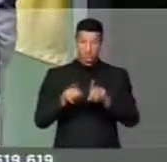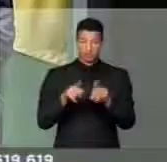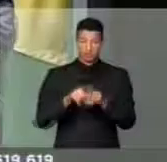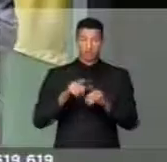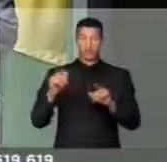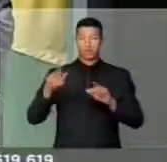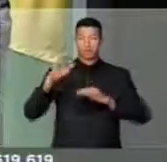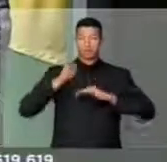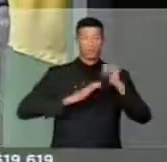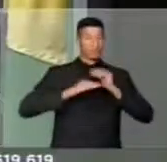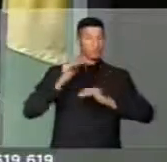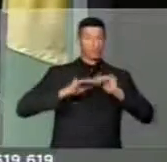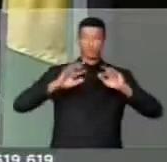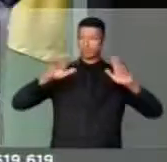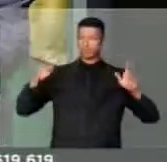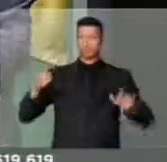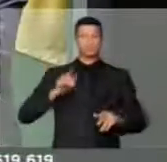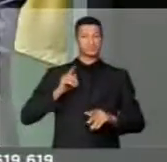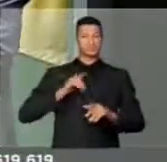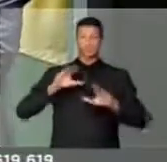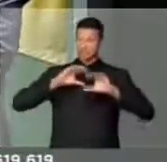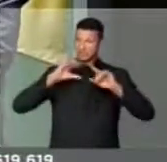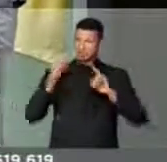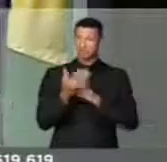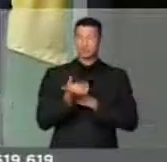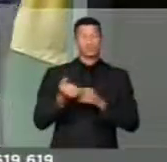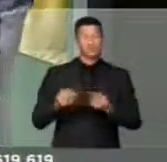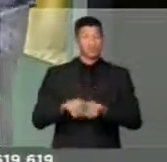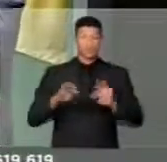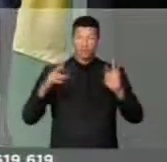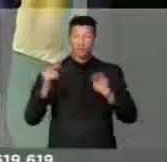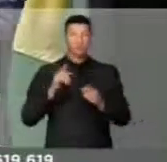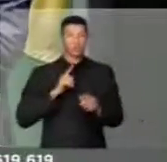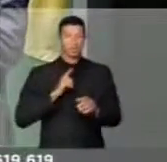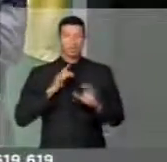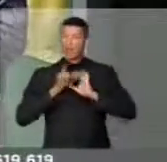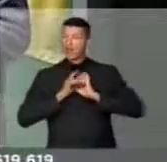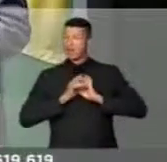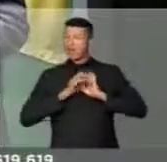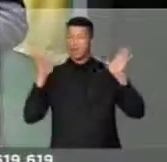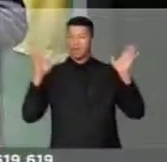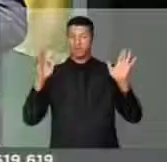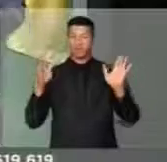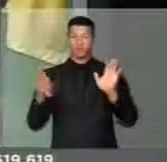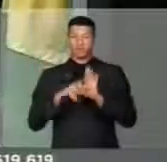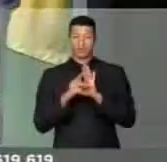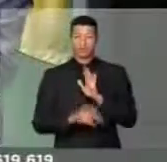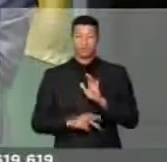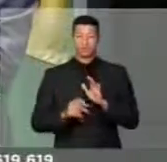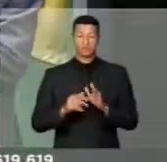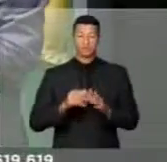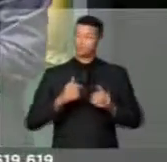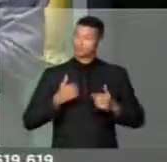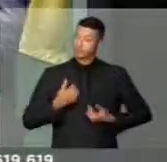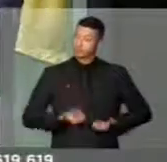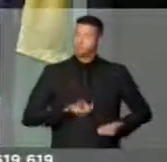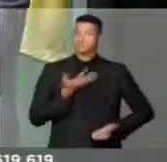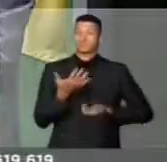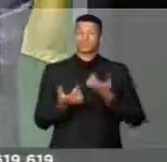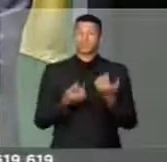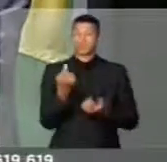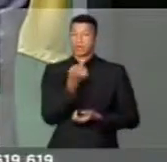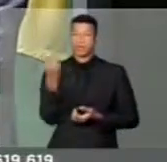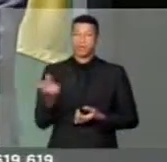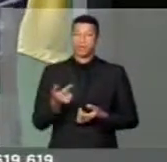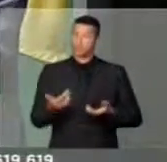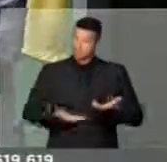as profissões, tem todas as comunidades, todos têm a liberdade de expressão, cada um coloca